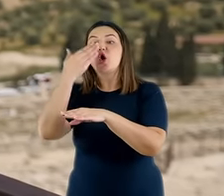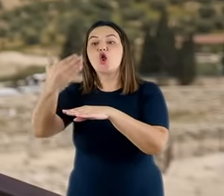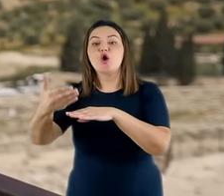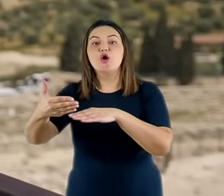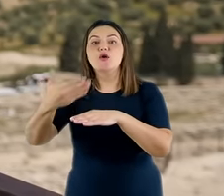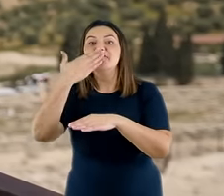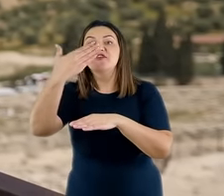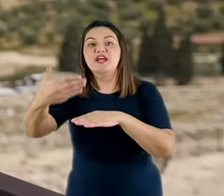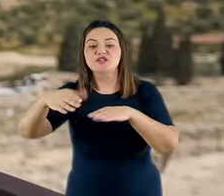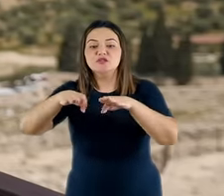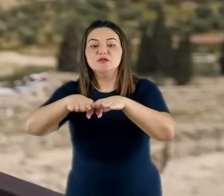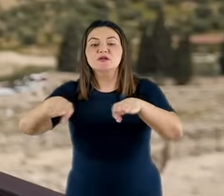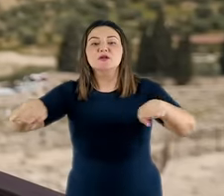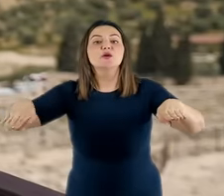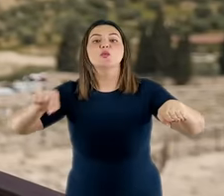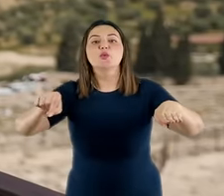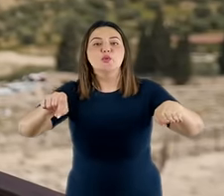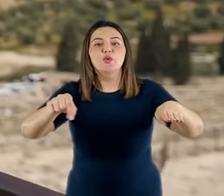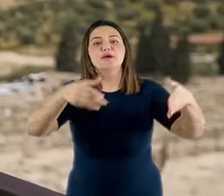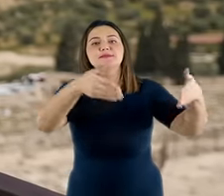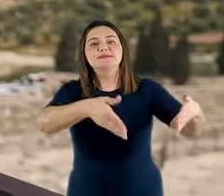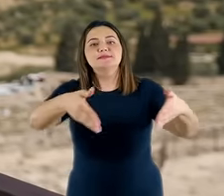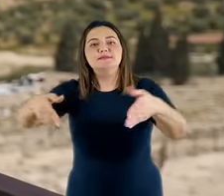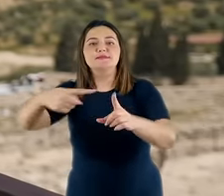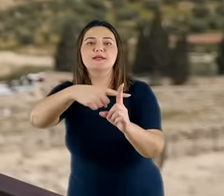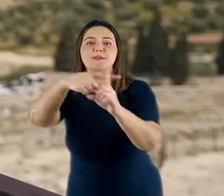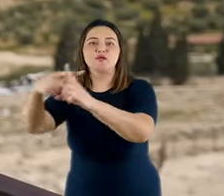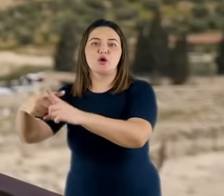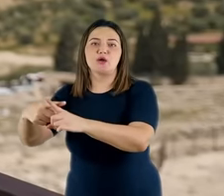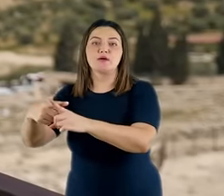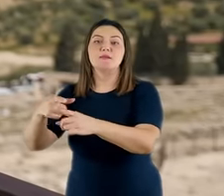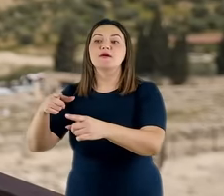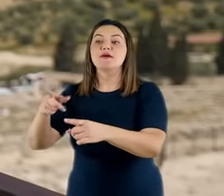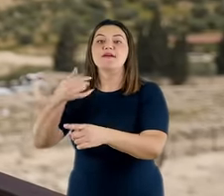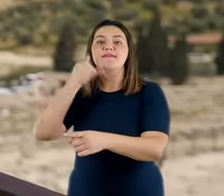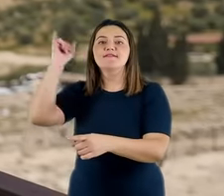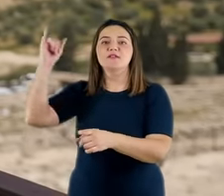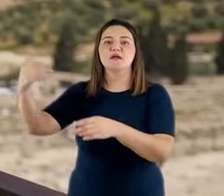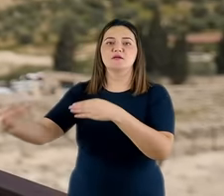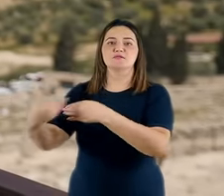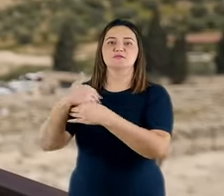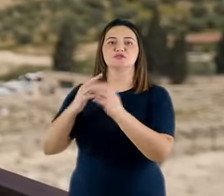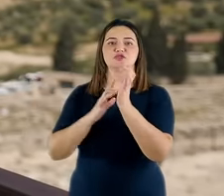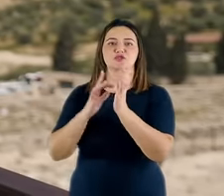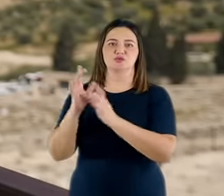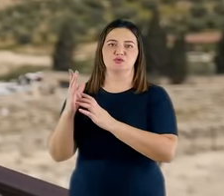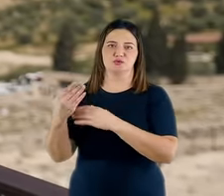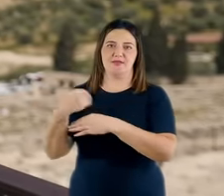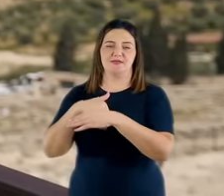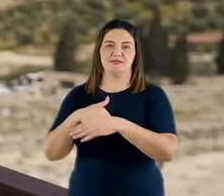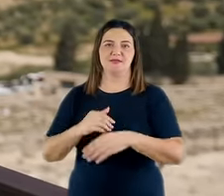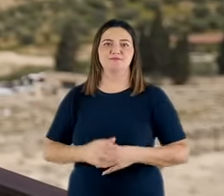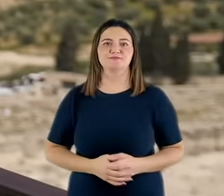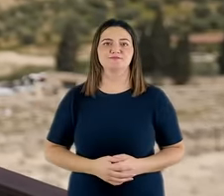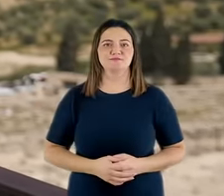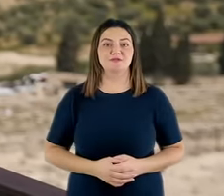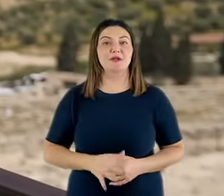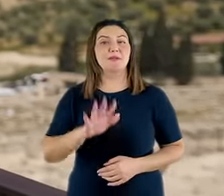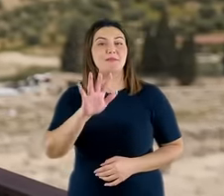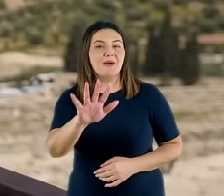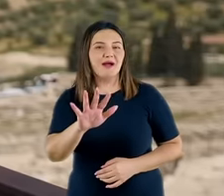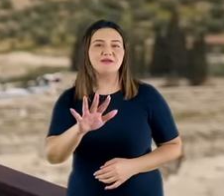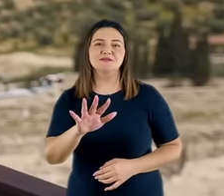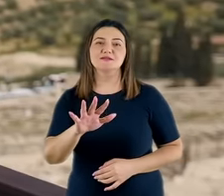à frente para impedir que o Messias, enquanto sacerdote, pisasse num cemitério. Mas ao fazer isto, ele